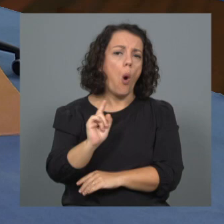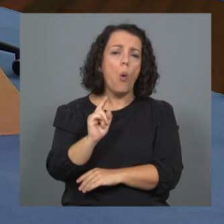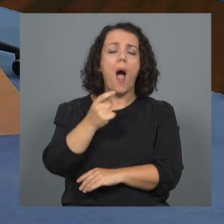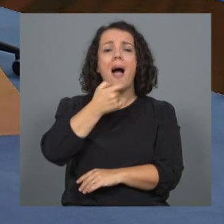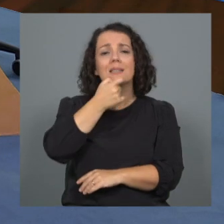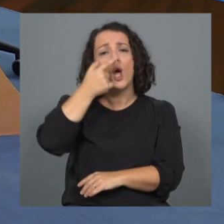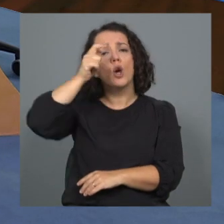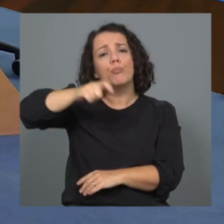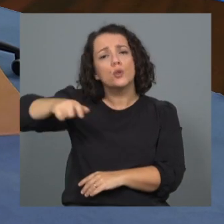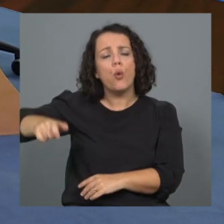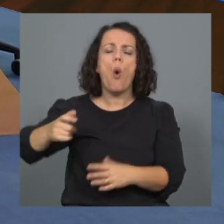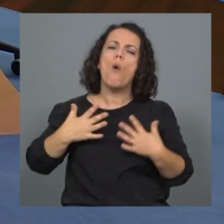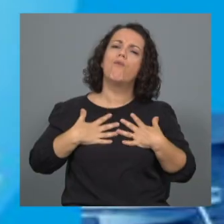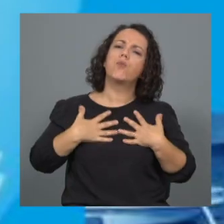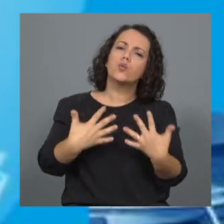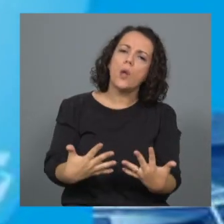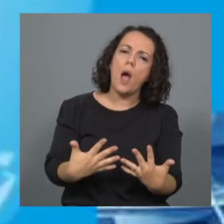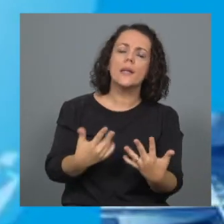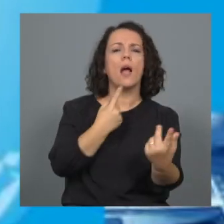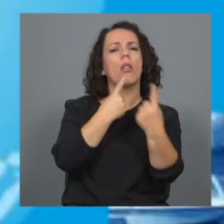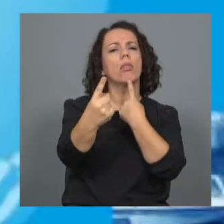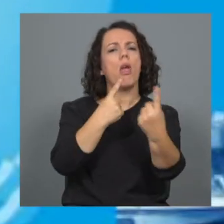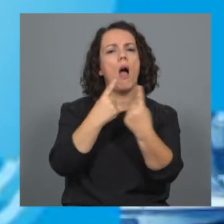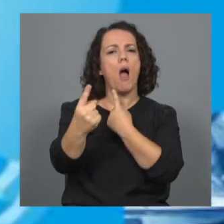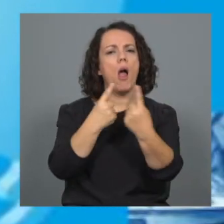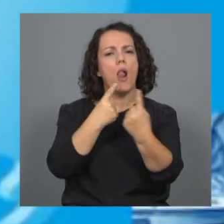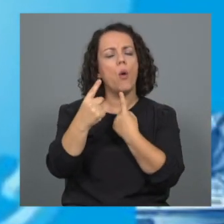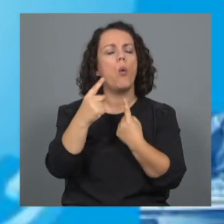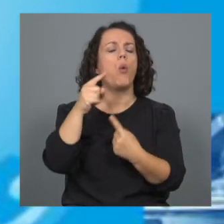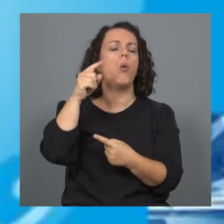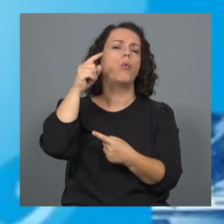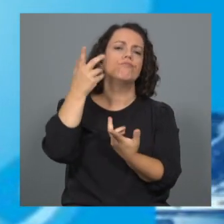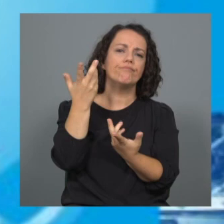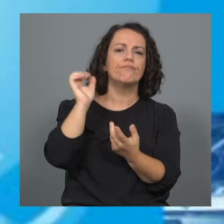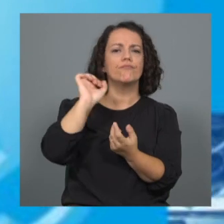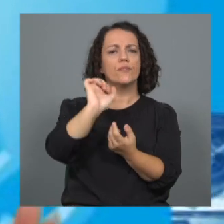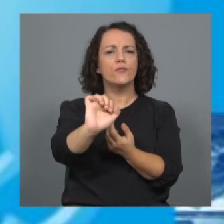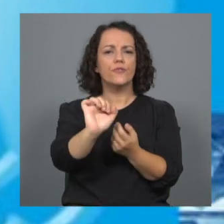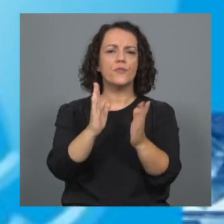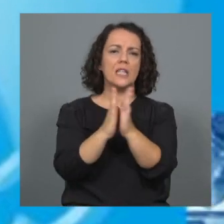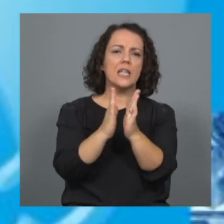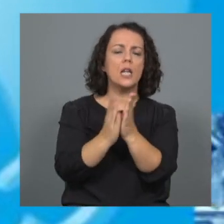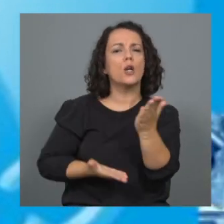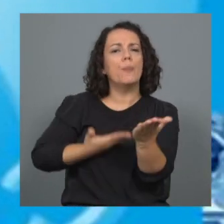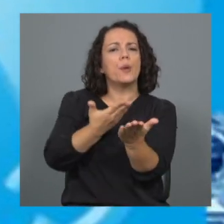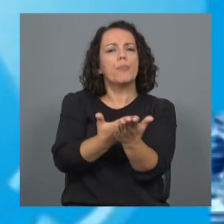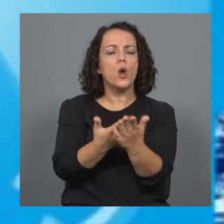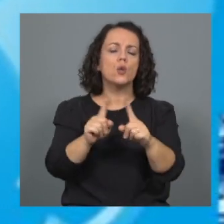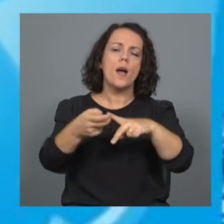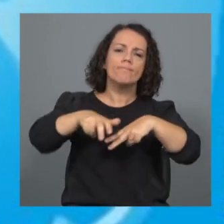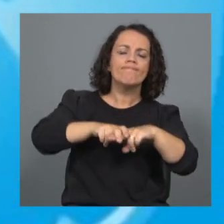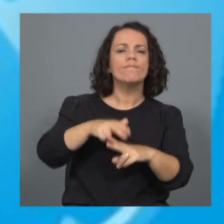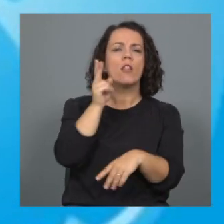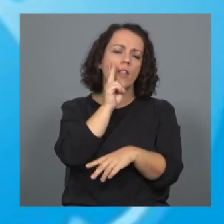que tenham abertura para entrar em diálogo com esta proposta que a Igreja faz e, portanto, eu penso que vale a pena